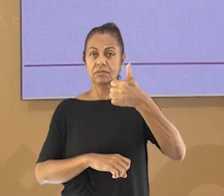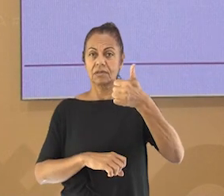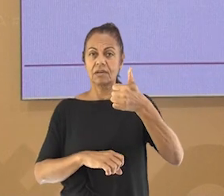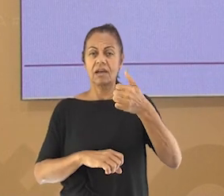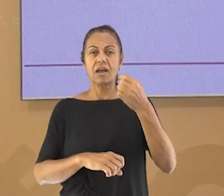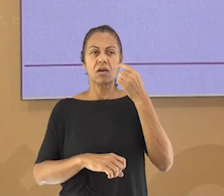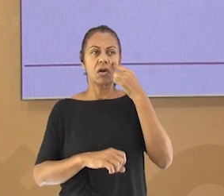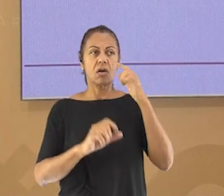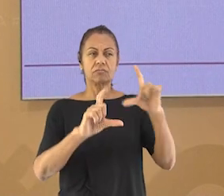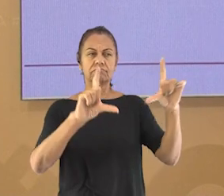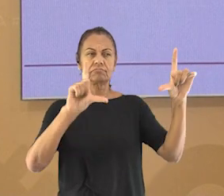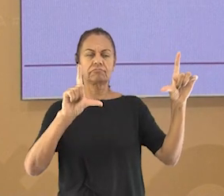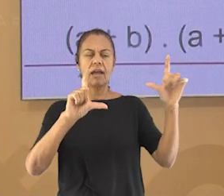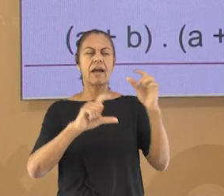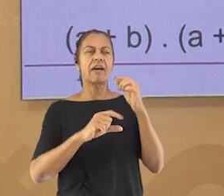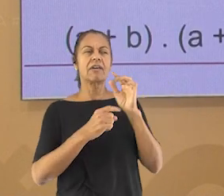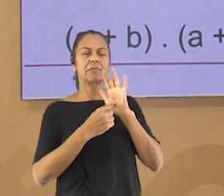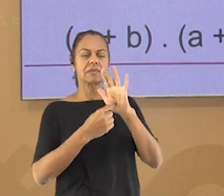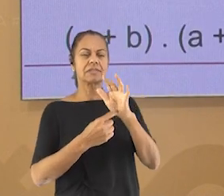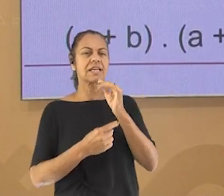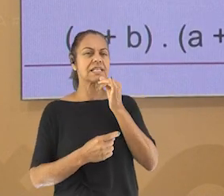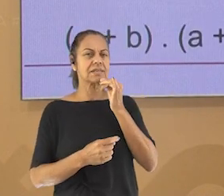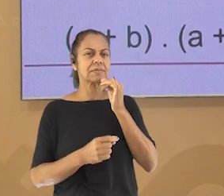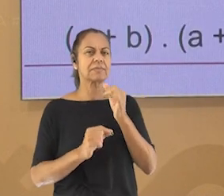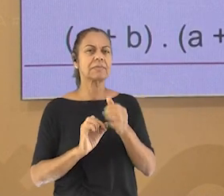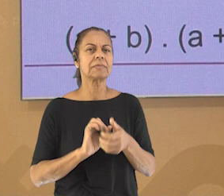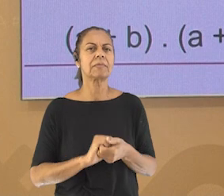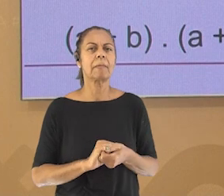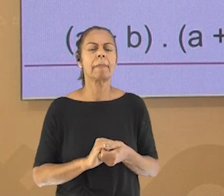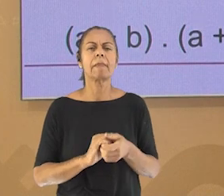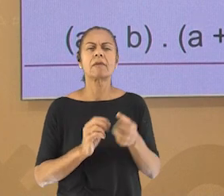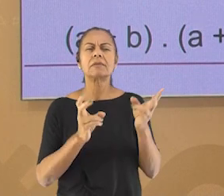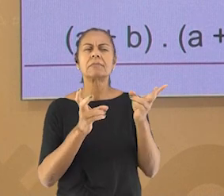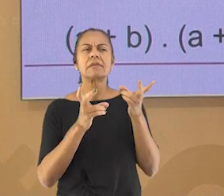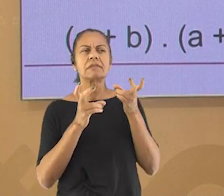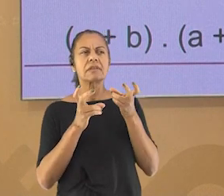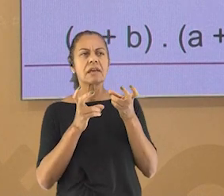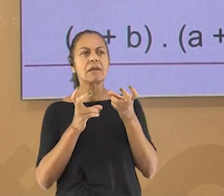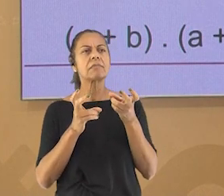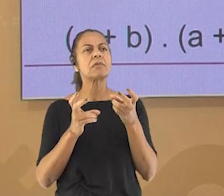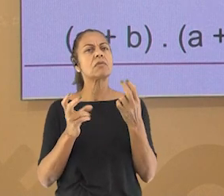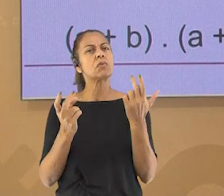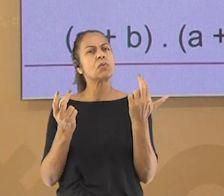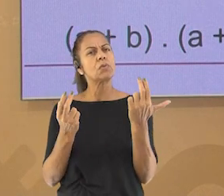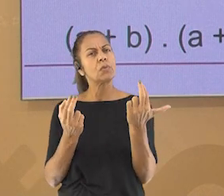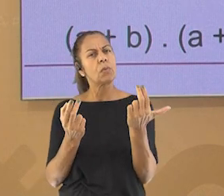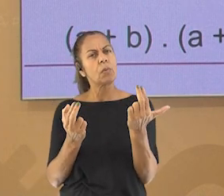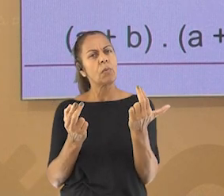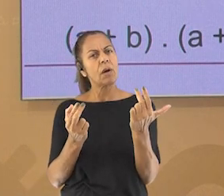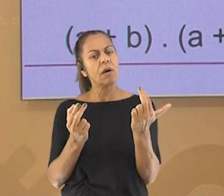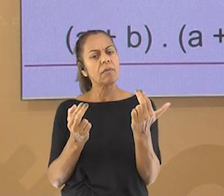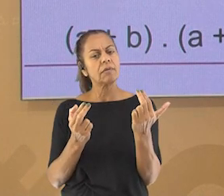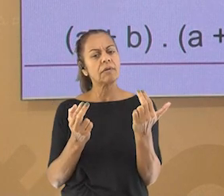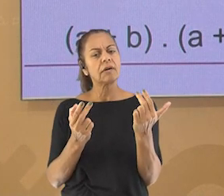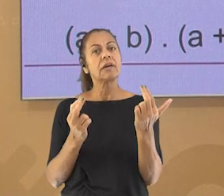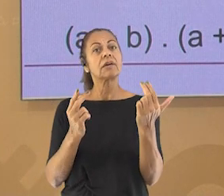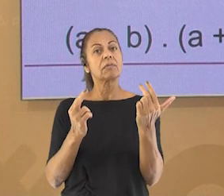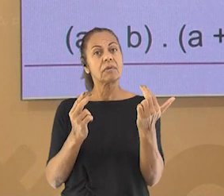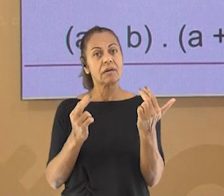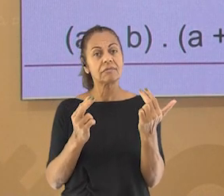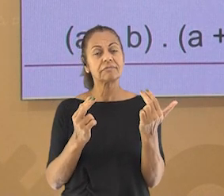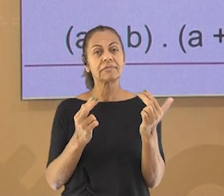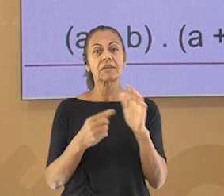de primeiro grau. Agora, observe aqui na tela mais alguns exemplos. Observe que o sinal